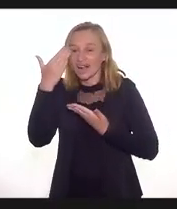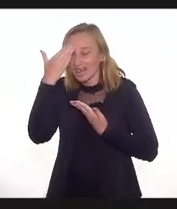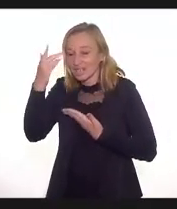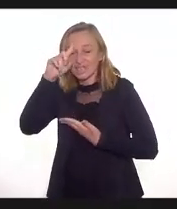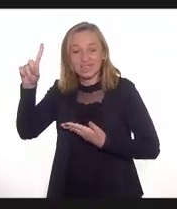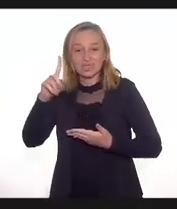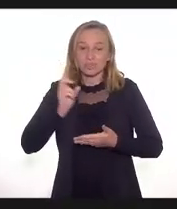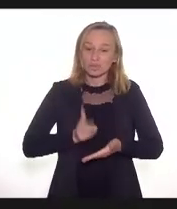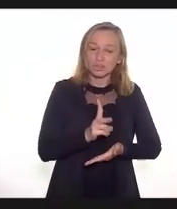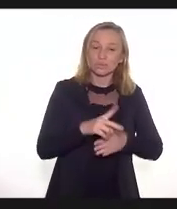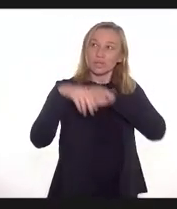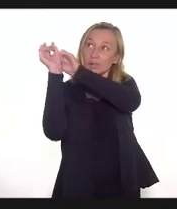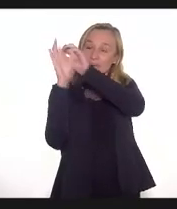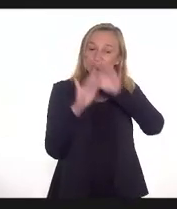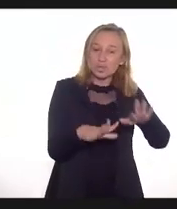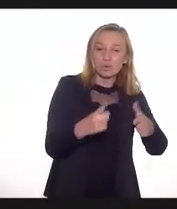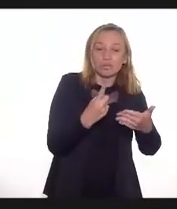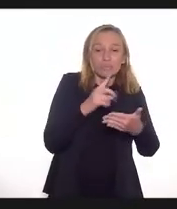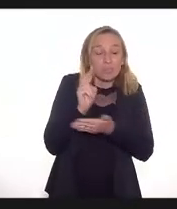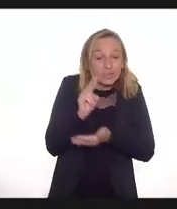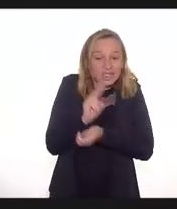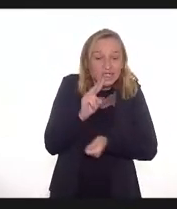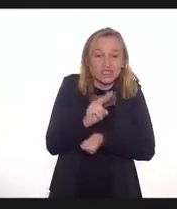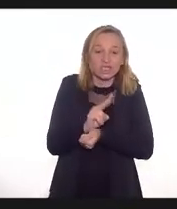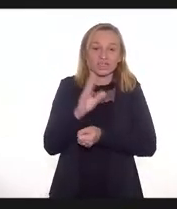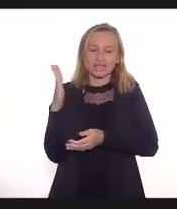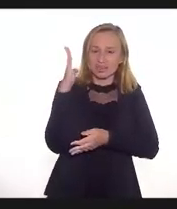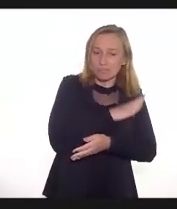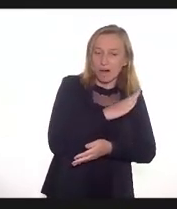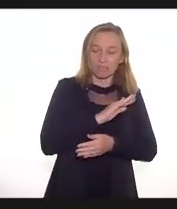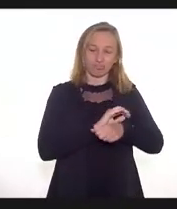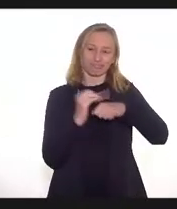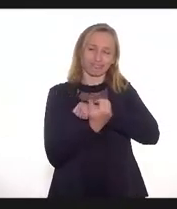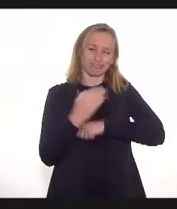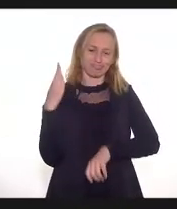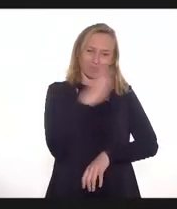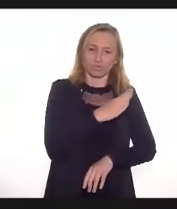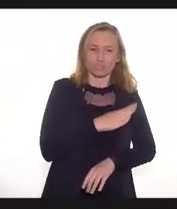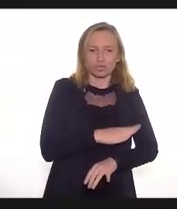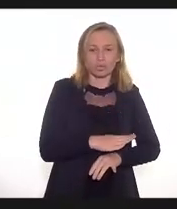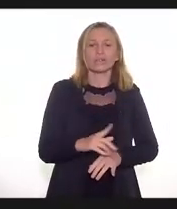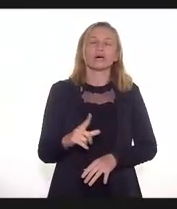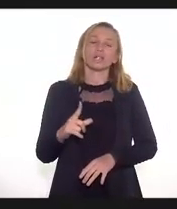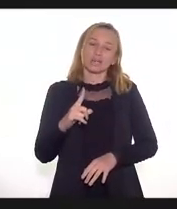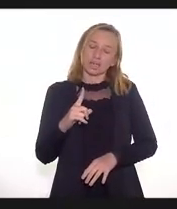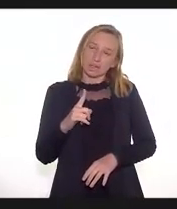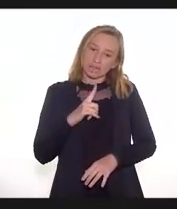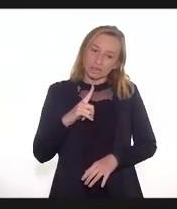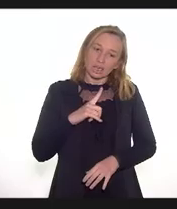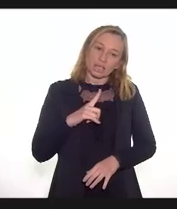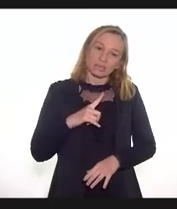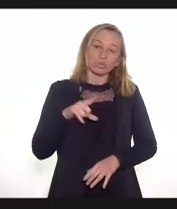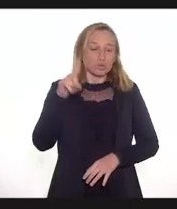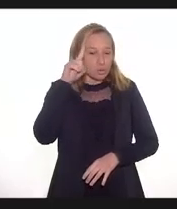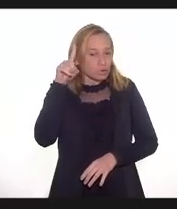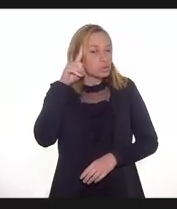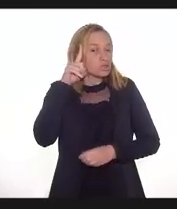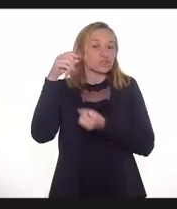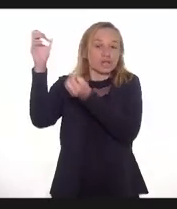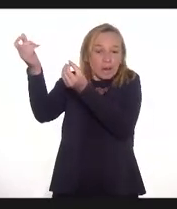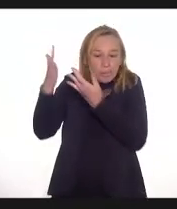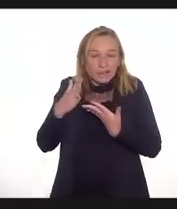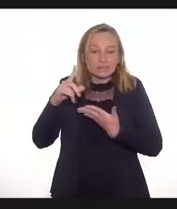abençoando, nos livrando deste mal, essa maldição chamada Covid, e que tenhamos as condições todos os dias de cuidarmos